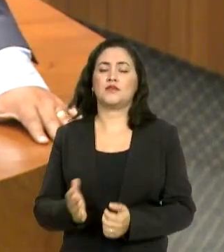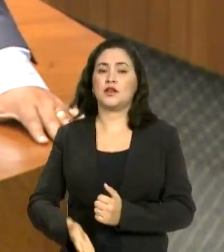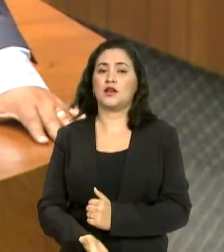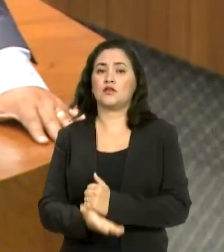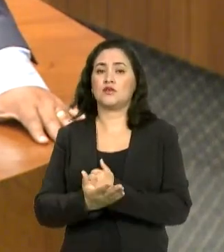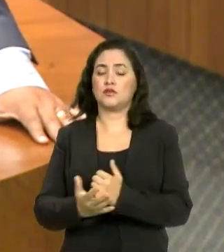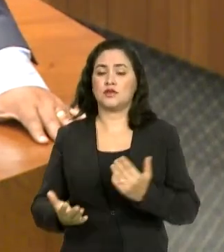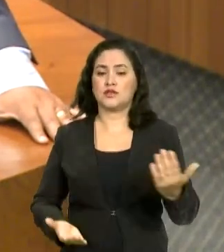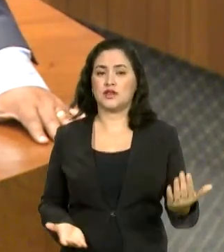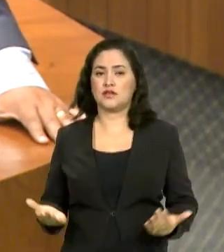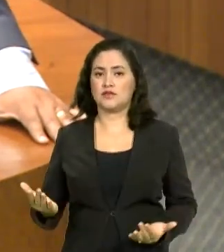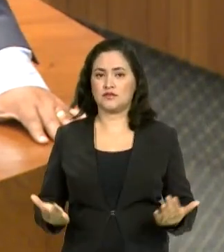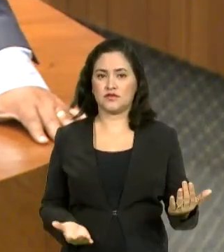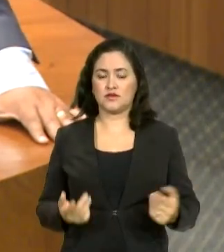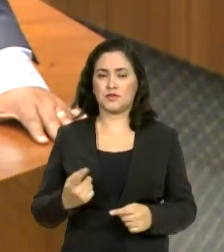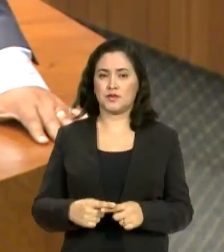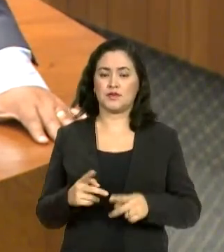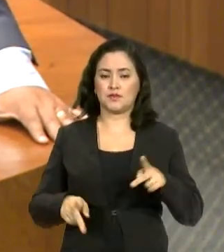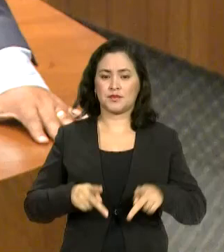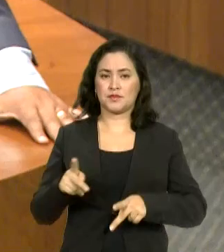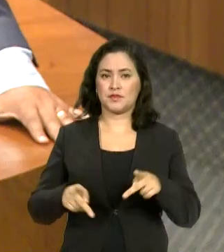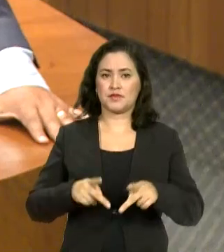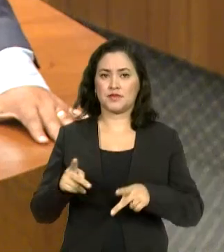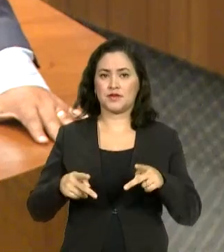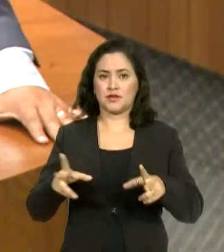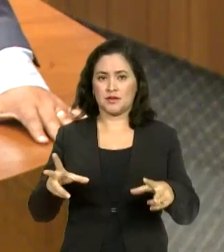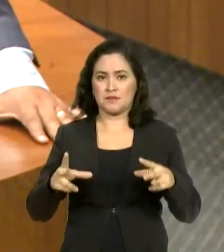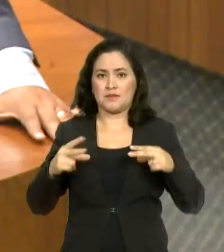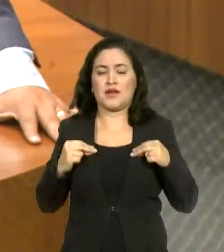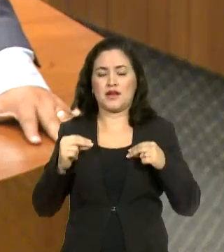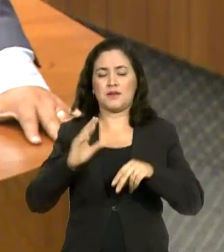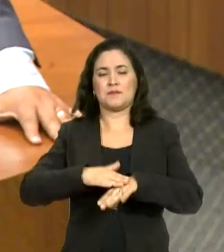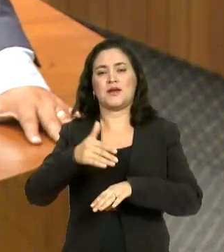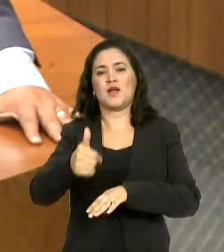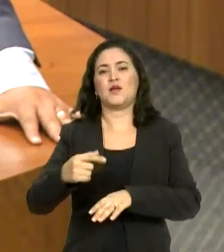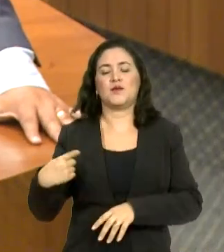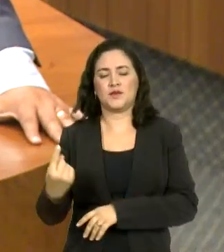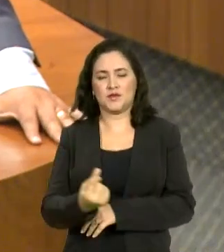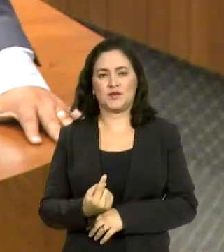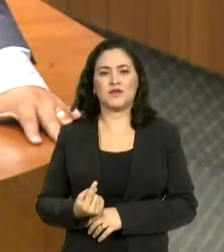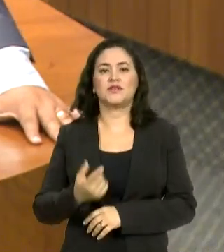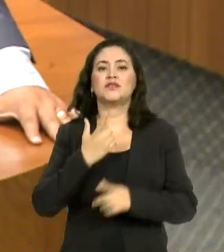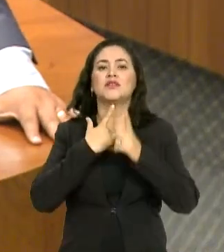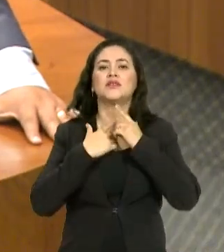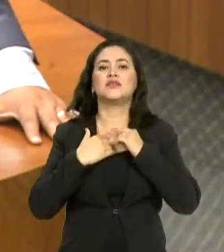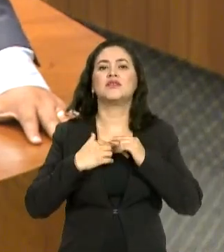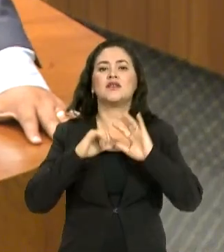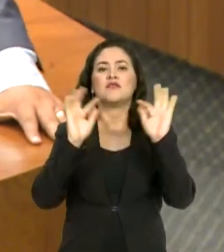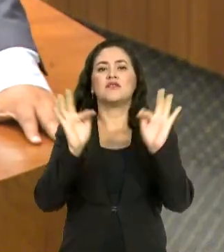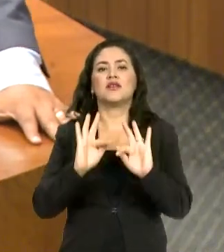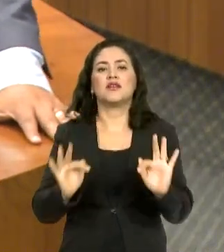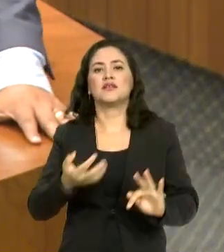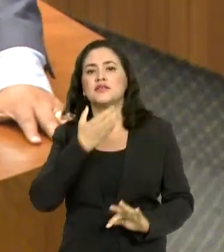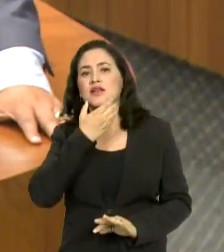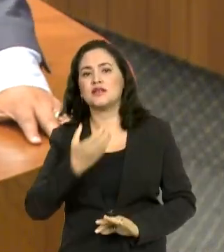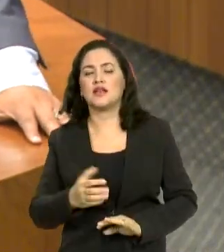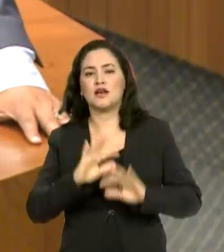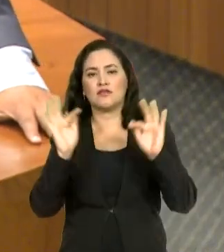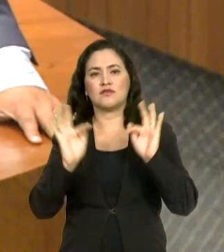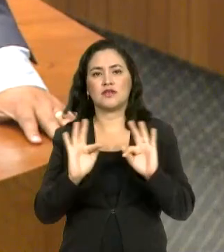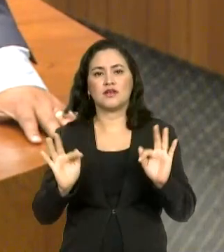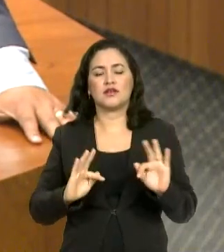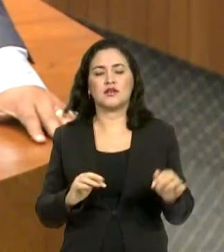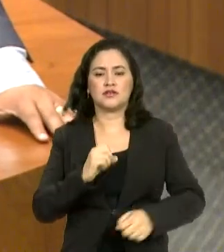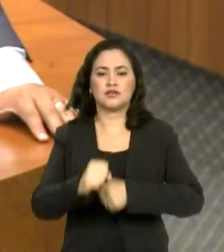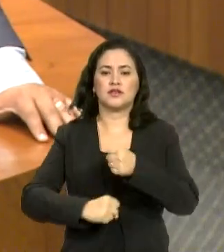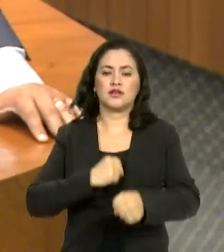nosso povo merece o melhor de nós. Desejo um Feliz Natal, um Feliz Ano Novo a todos, que Deus possa nos abençoar e nos